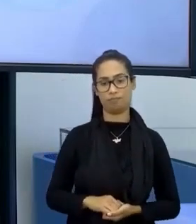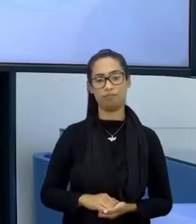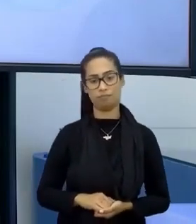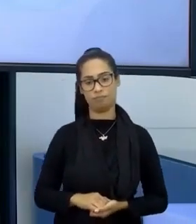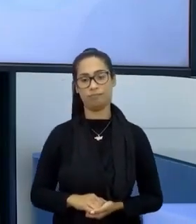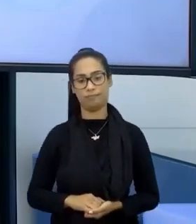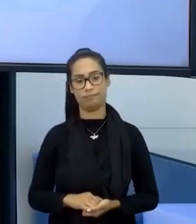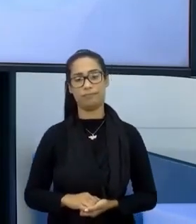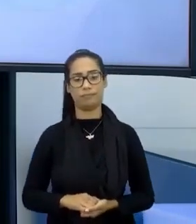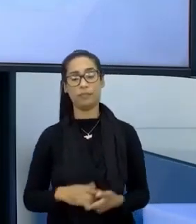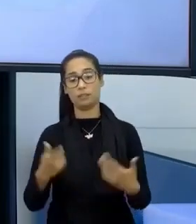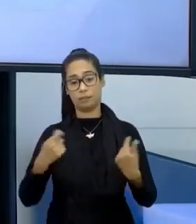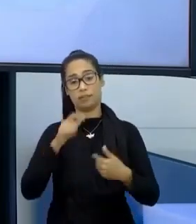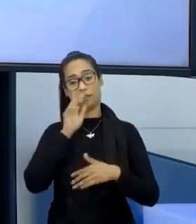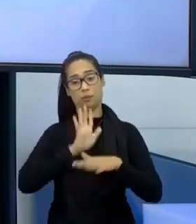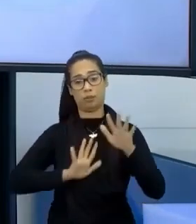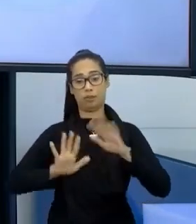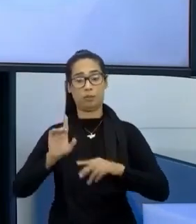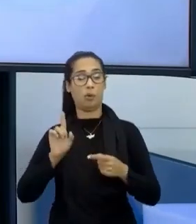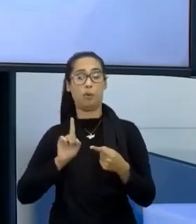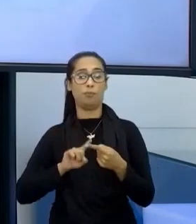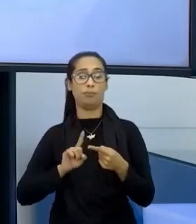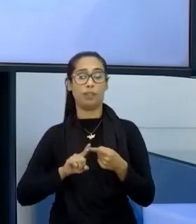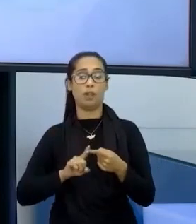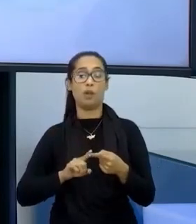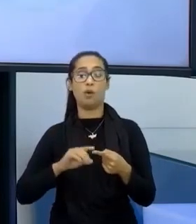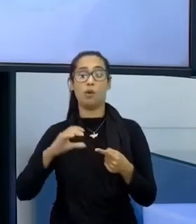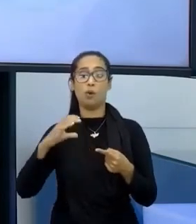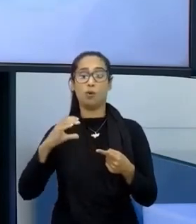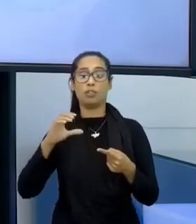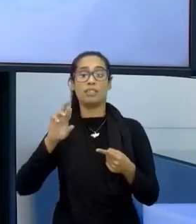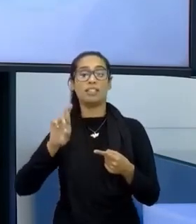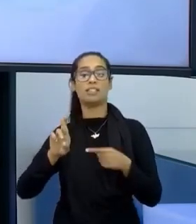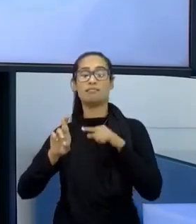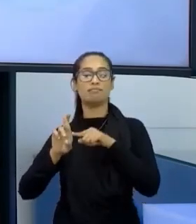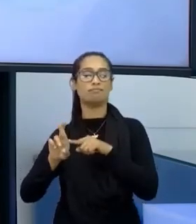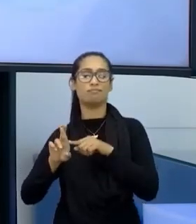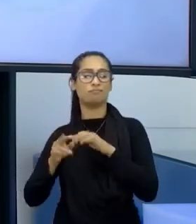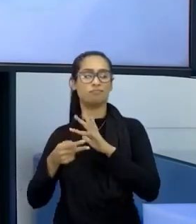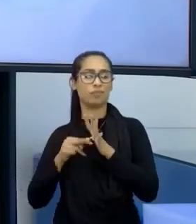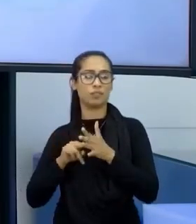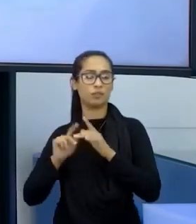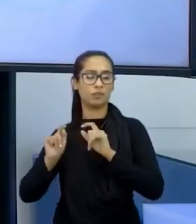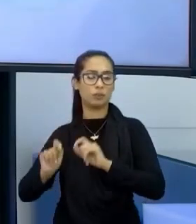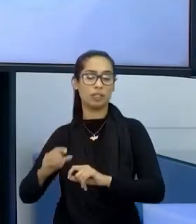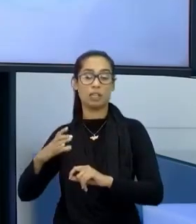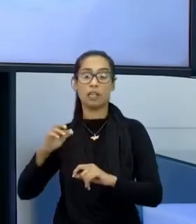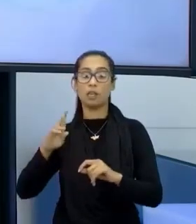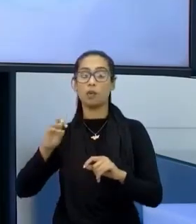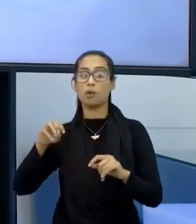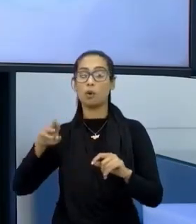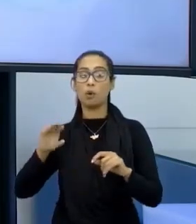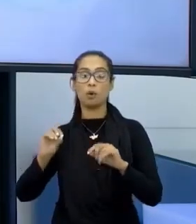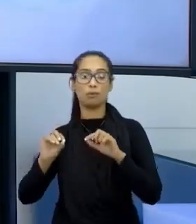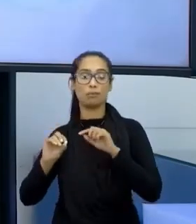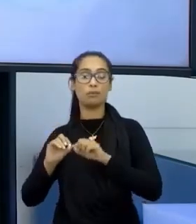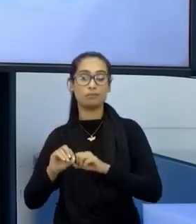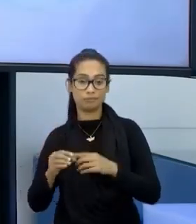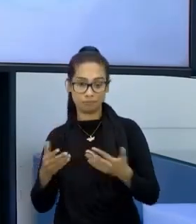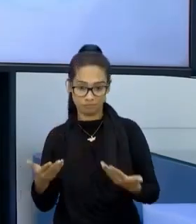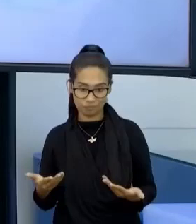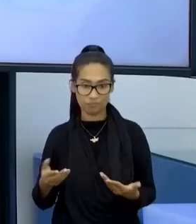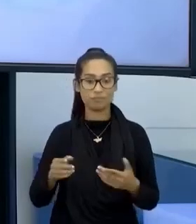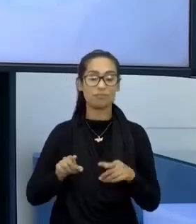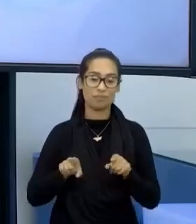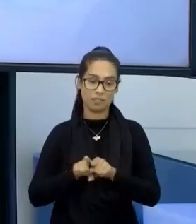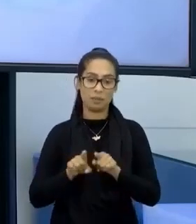decorrer do tempo. E depois nós temos outro metal pesado também, que é o cromo, né? O cromo advém principalmente da atividade industrial e também